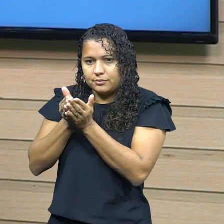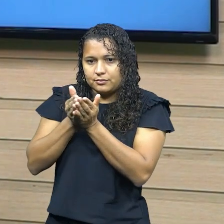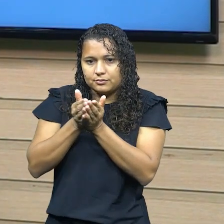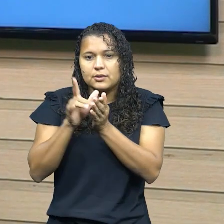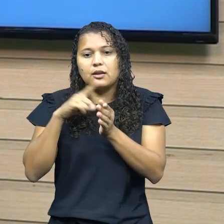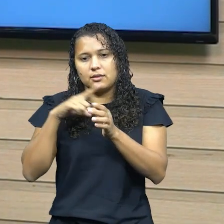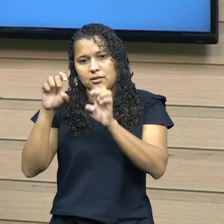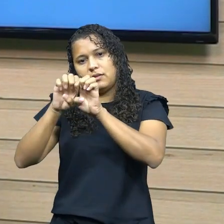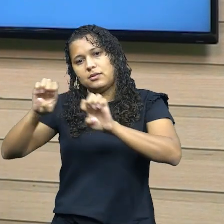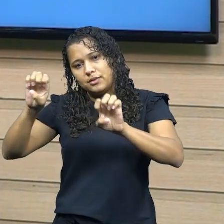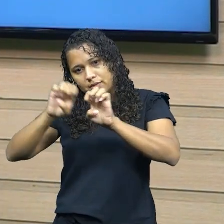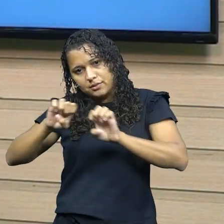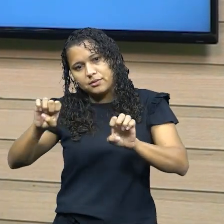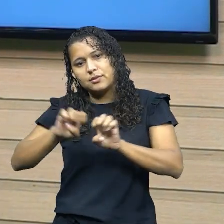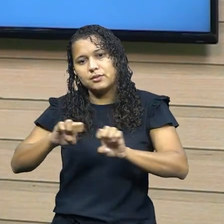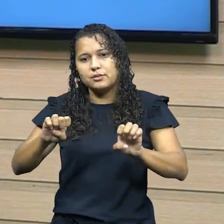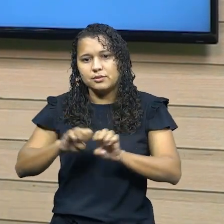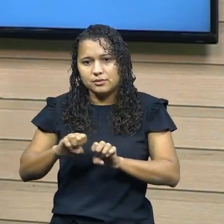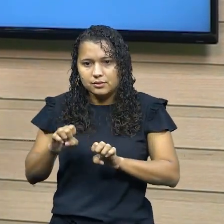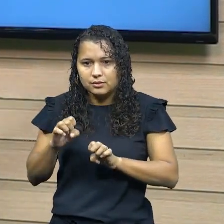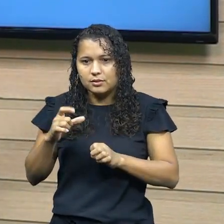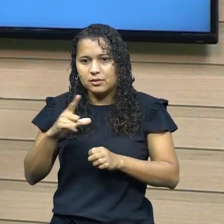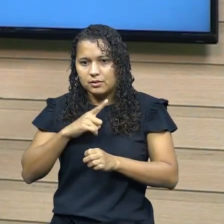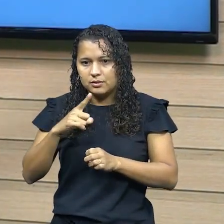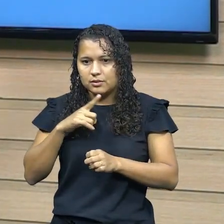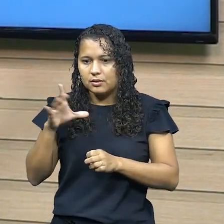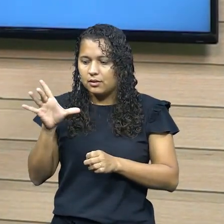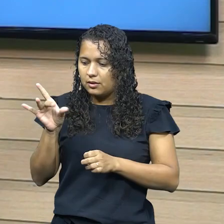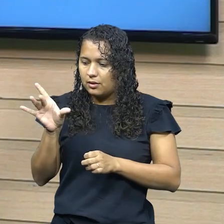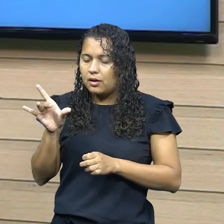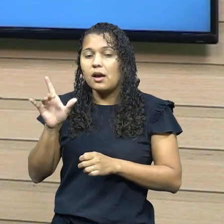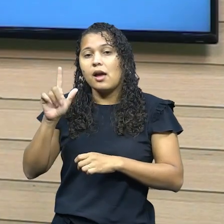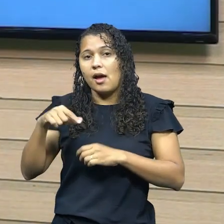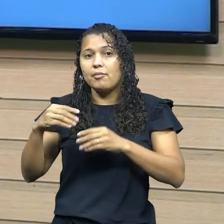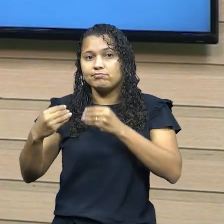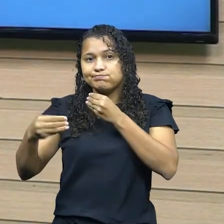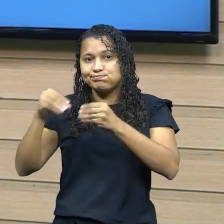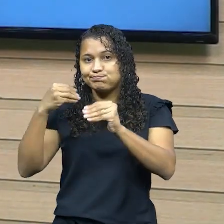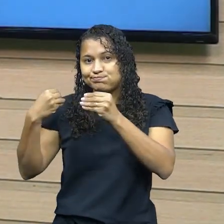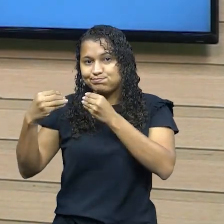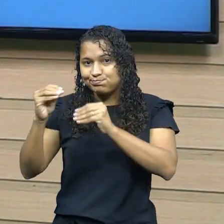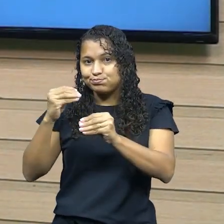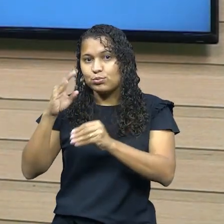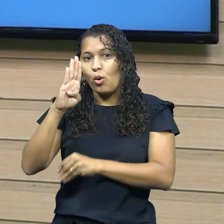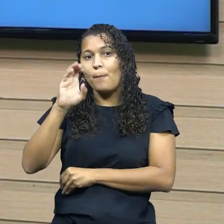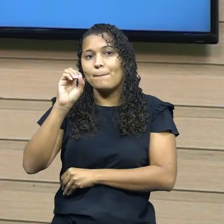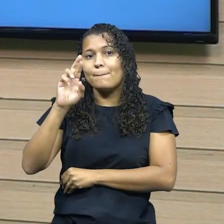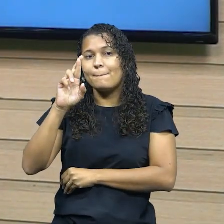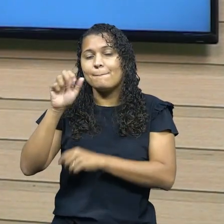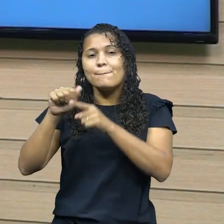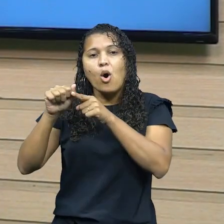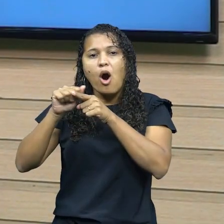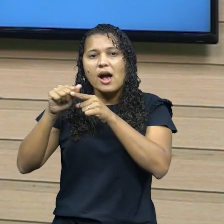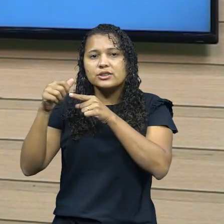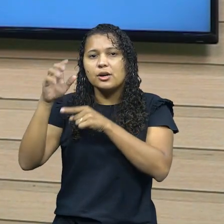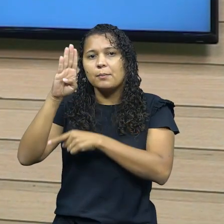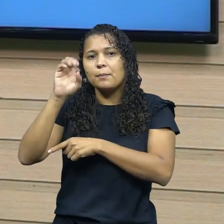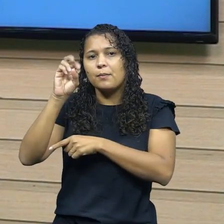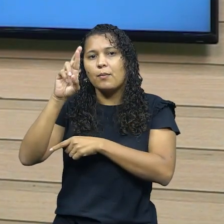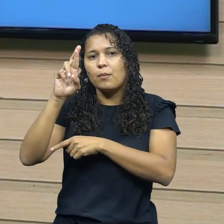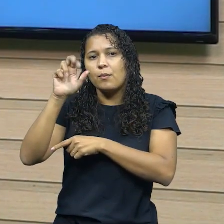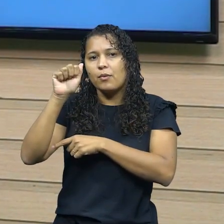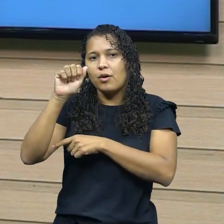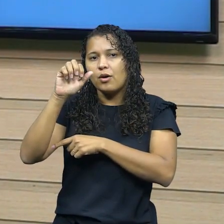uma estrutura acolchoada, porque é de borracha, normalmente ela tem borracha ali, onde ela vai segurar esse navio,